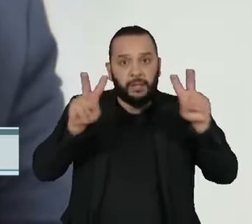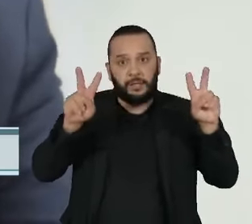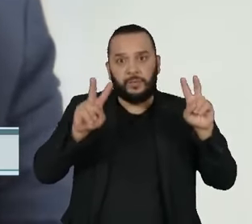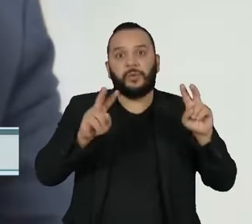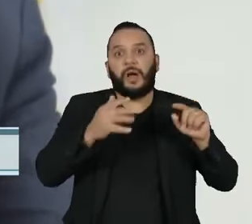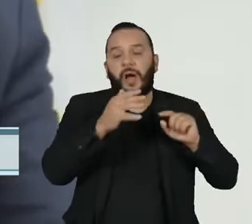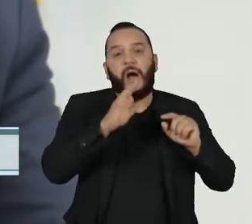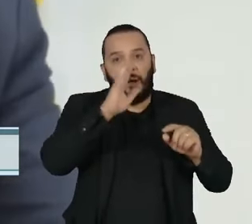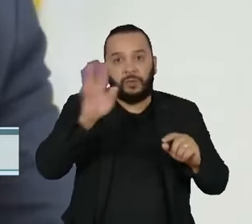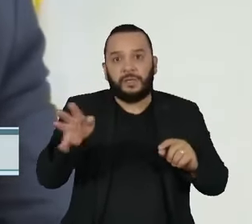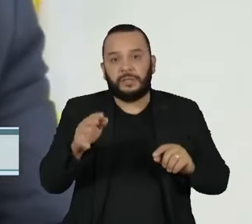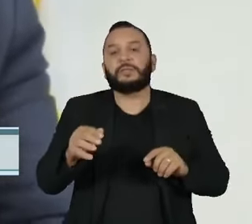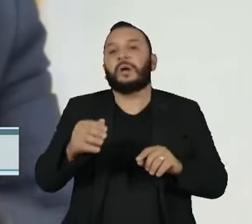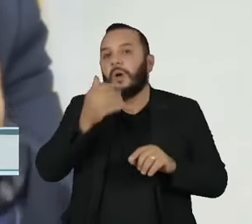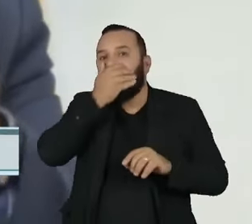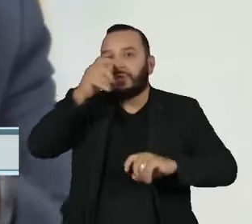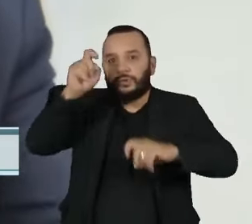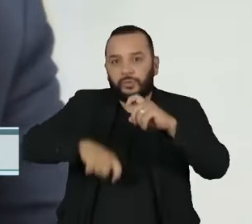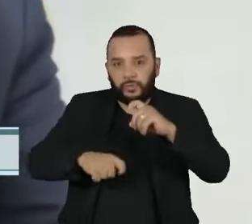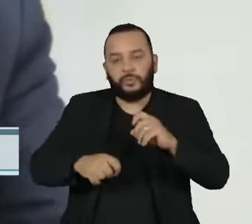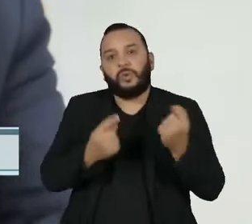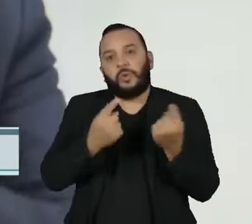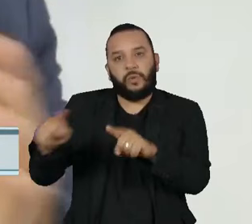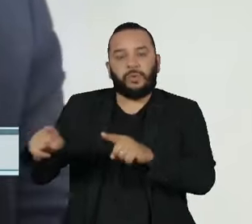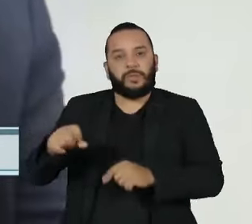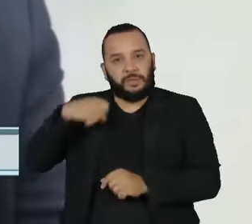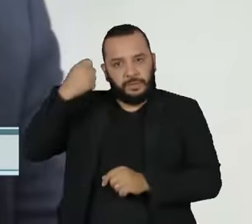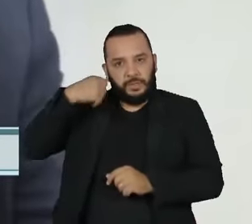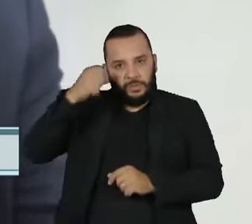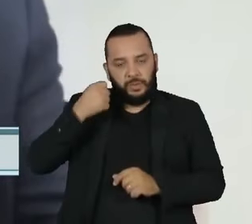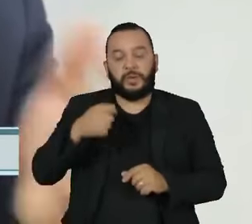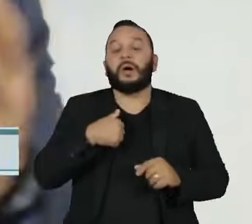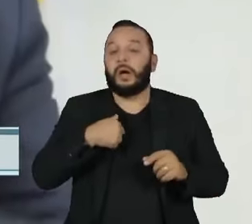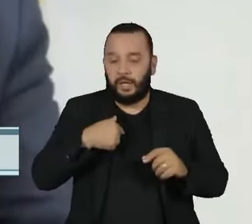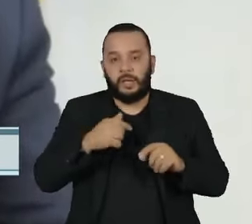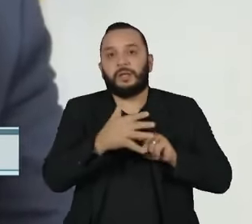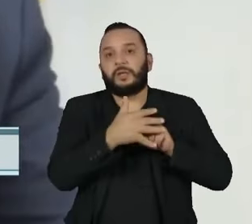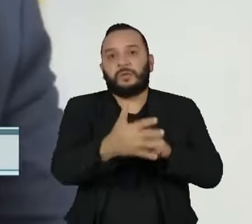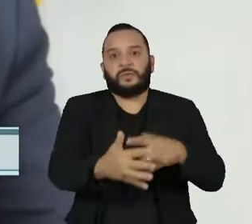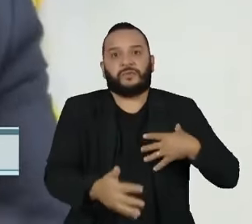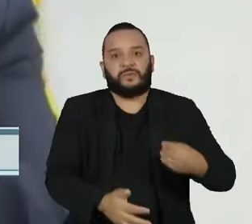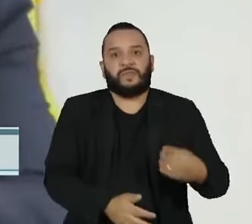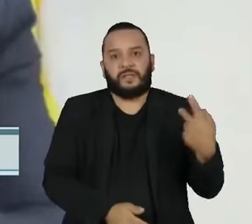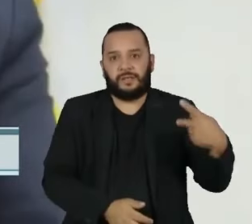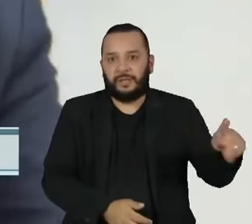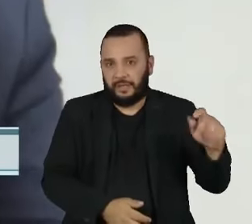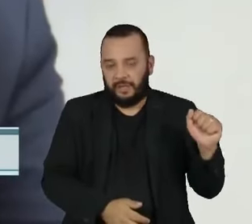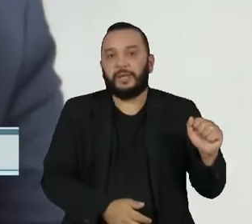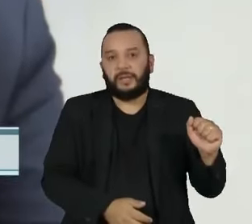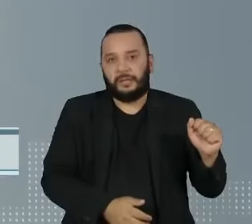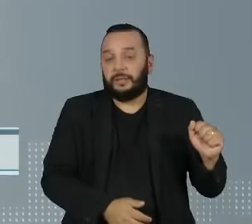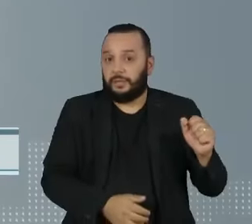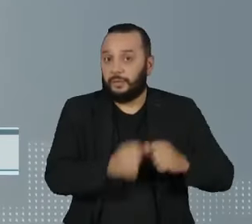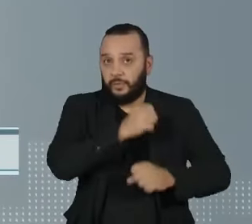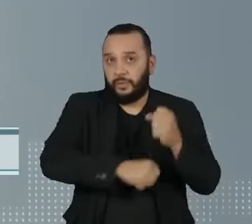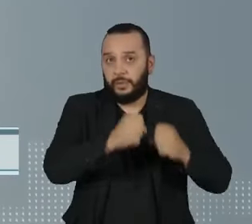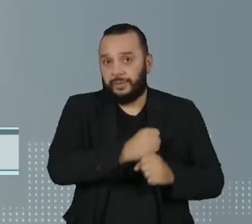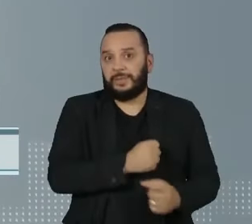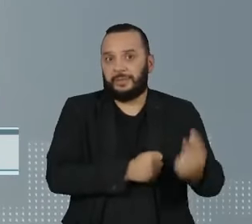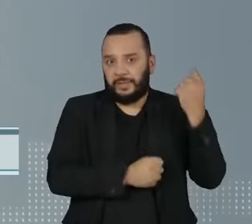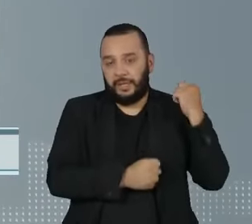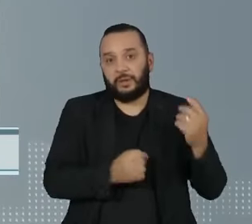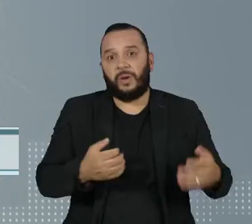de estupro contra o ex-senador segundo a justiça a denúncia foi feita por uma das filhas de theomário mota no ano passado o